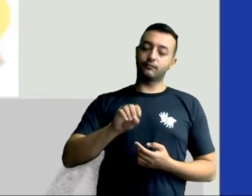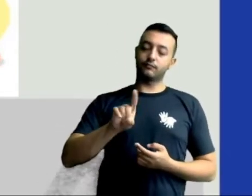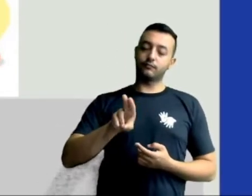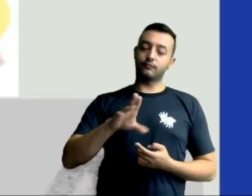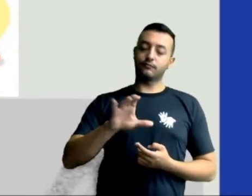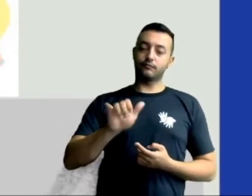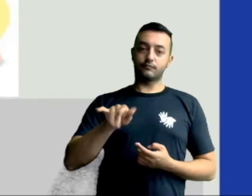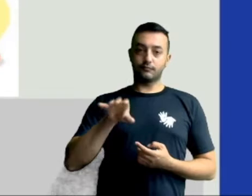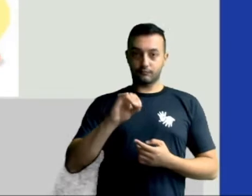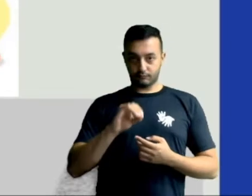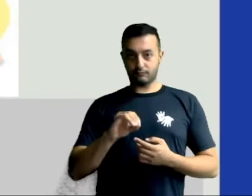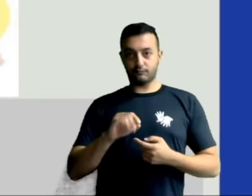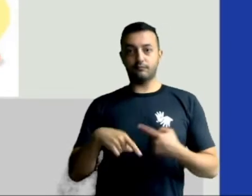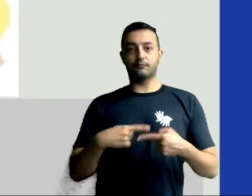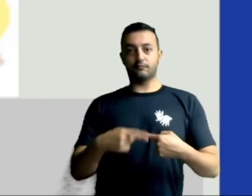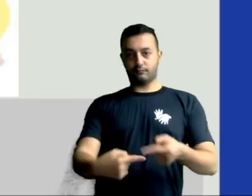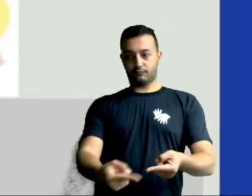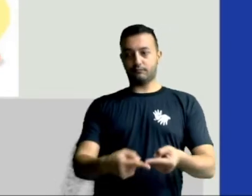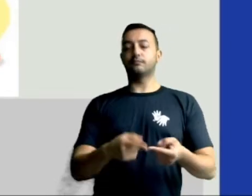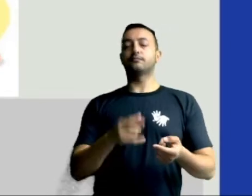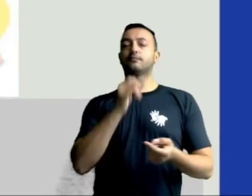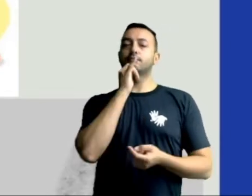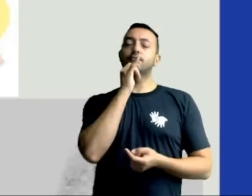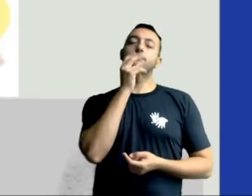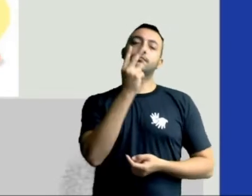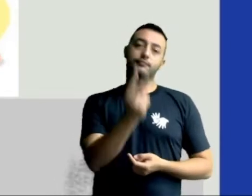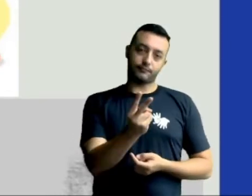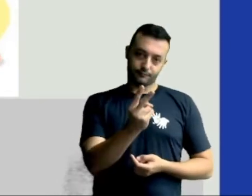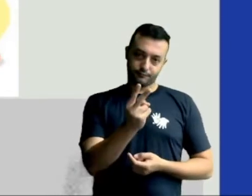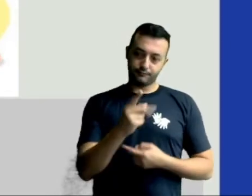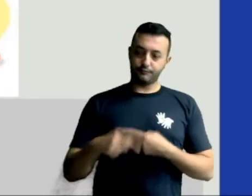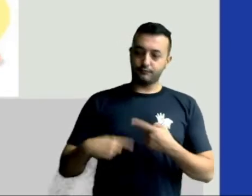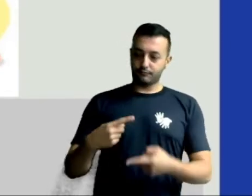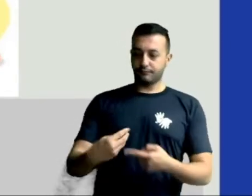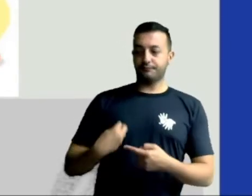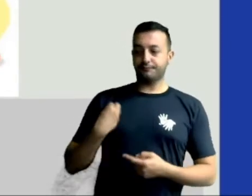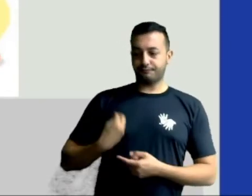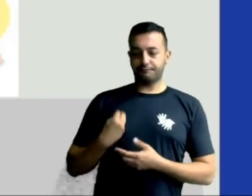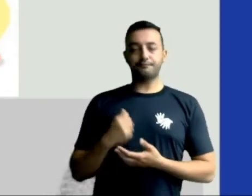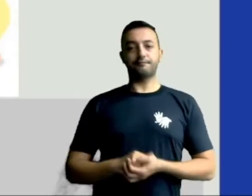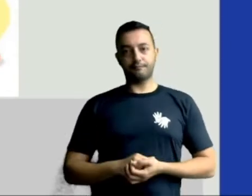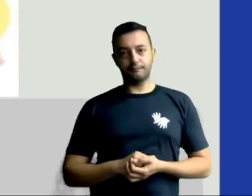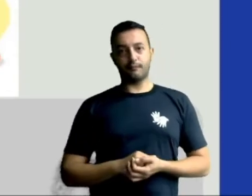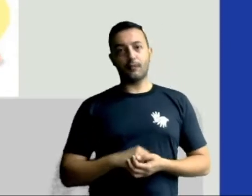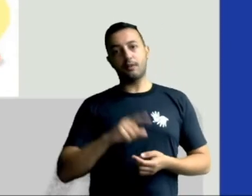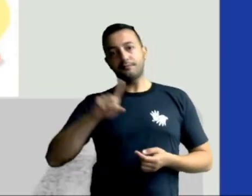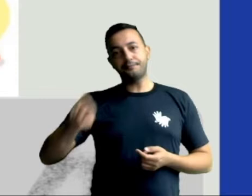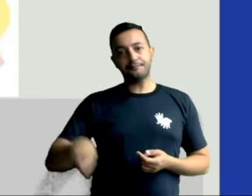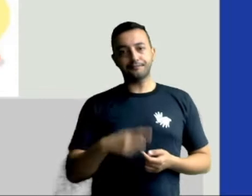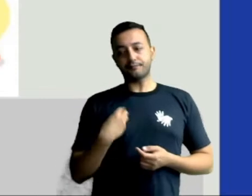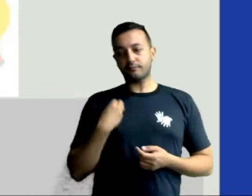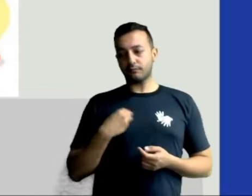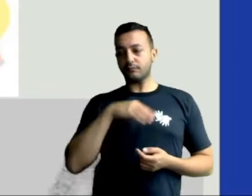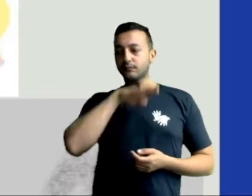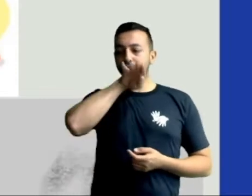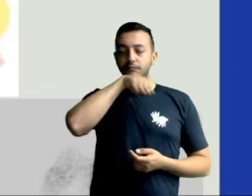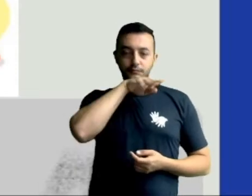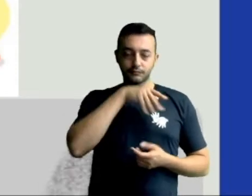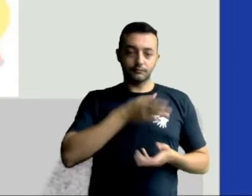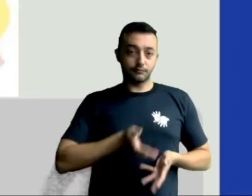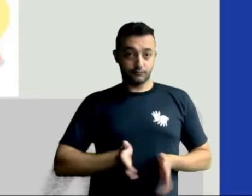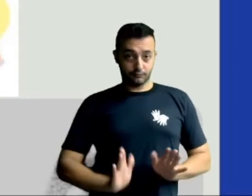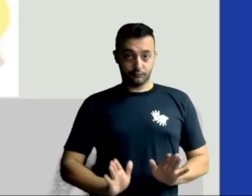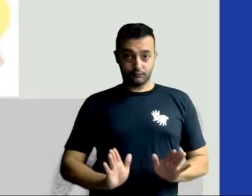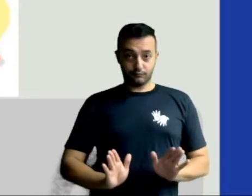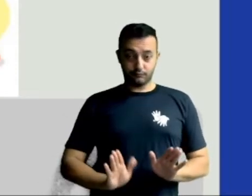reprodução. Vamos aqui ver dois exemplos, por exemplo, do ciclo de vida. O ciclo de vida desse porco. Ele